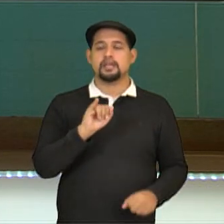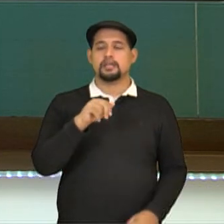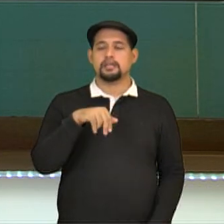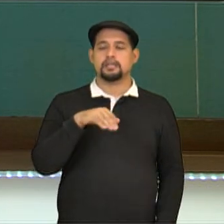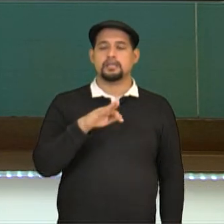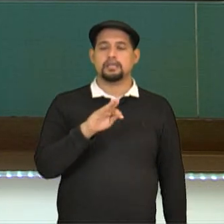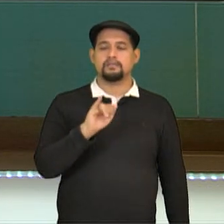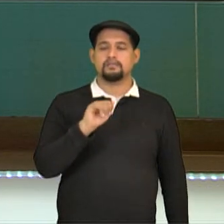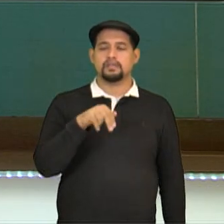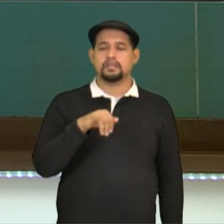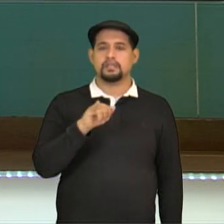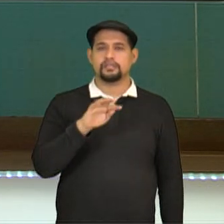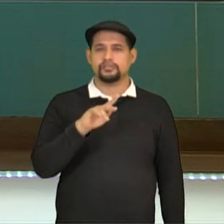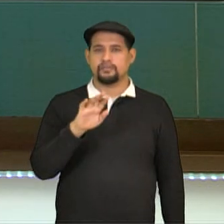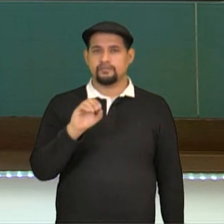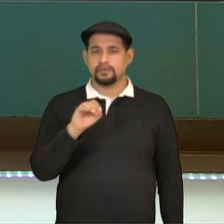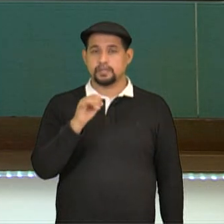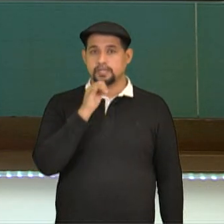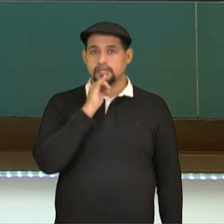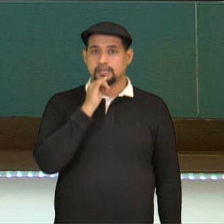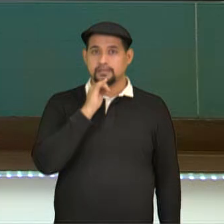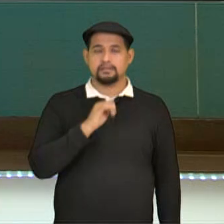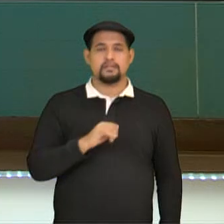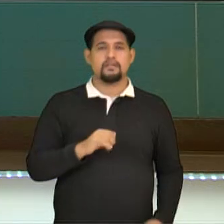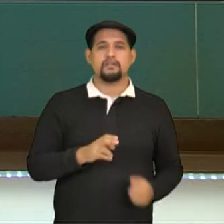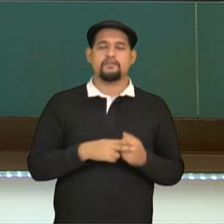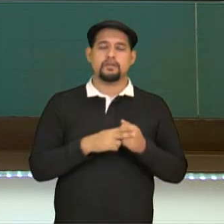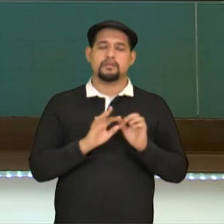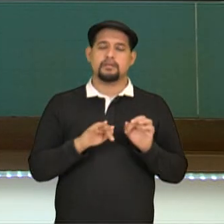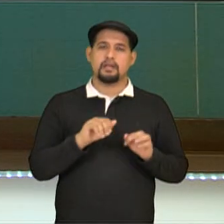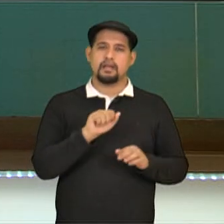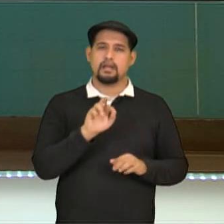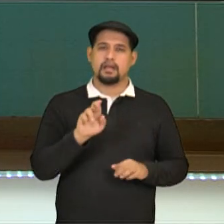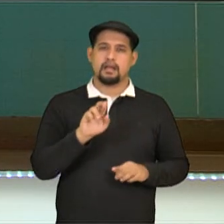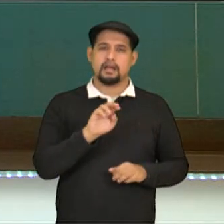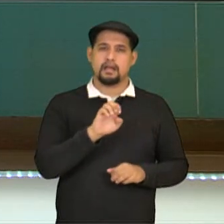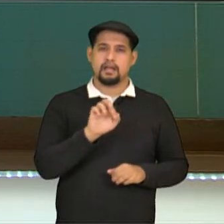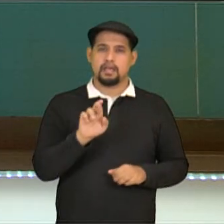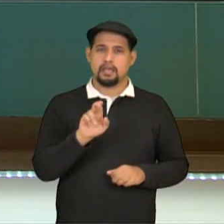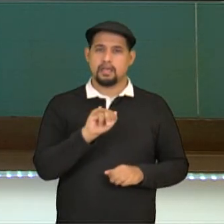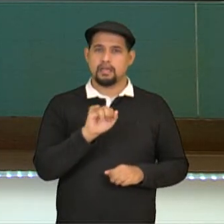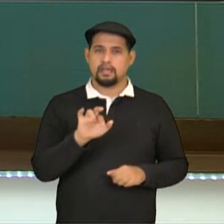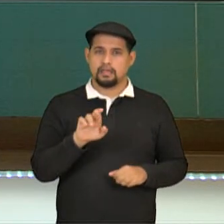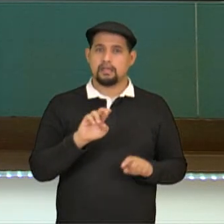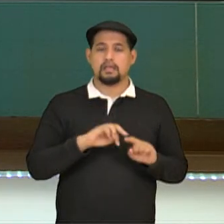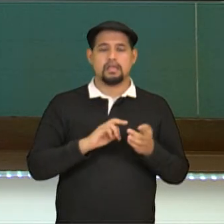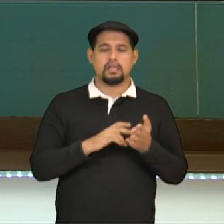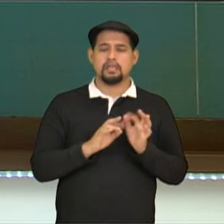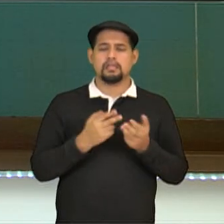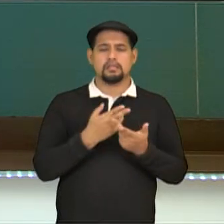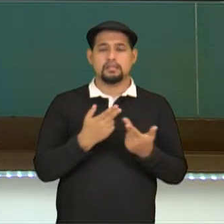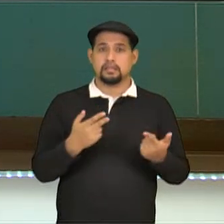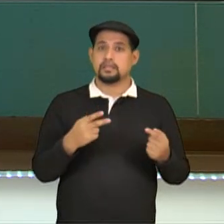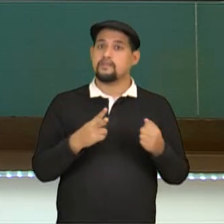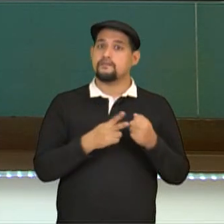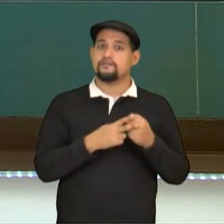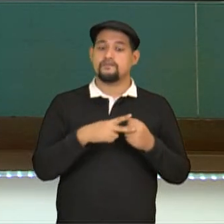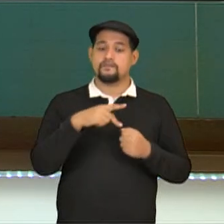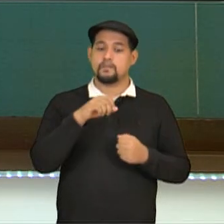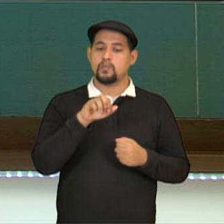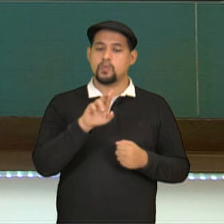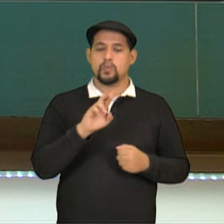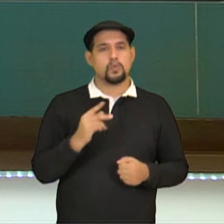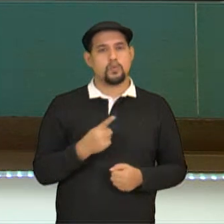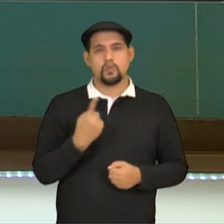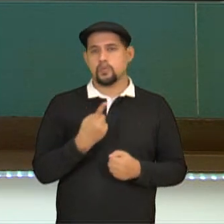infinitivo. Então, quando o verbo termina em ar, ir, ele está no infinitivo. A nossa exceção à língua portuguesa é o verbo por, que é o